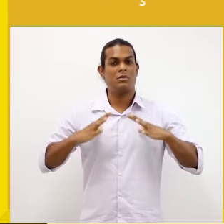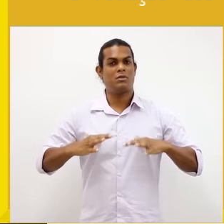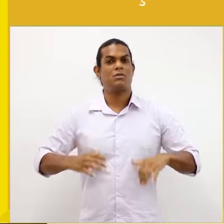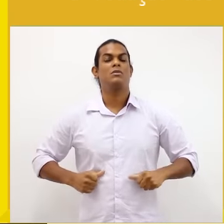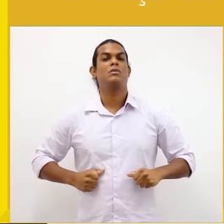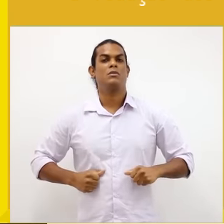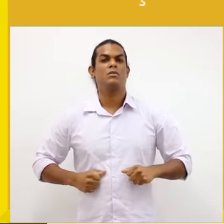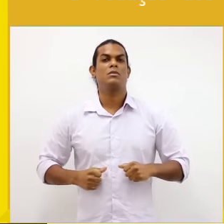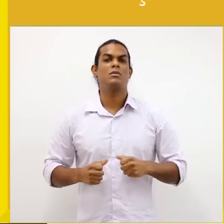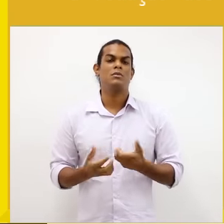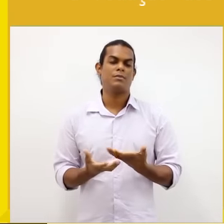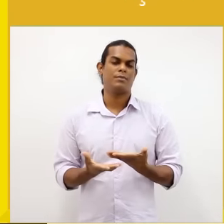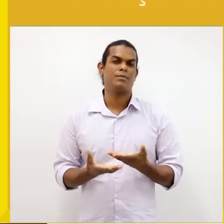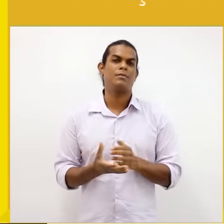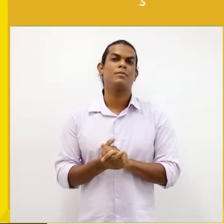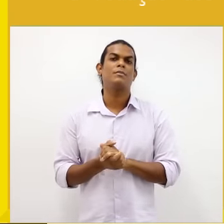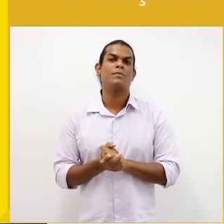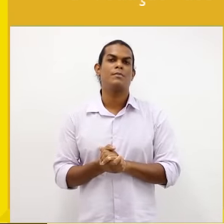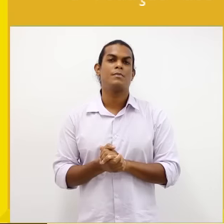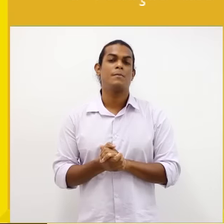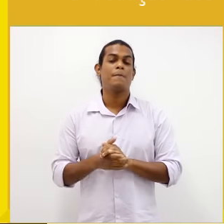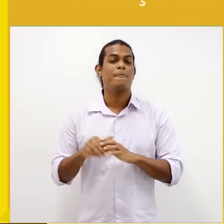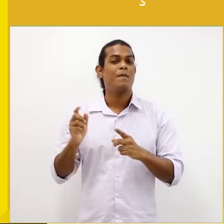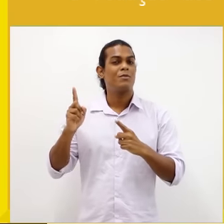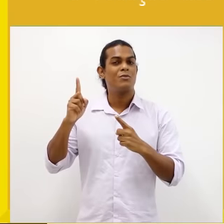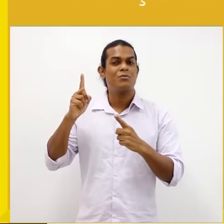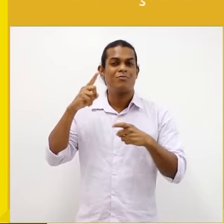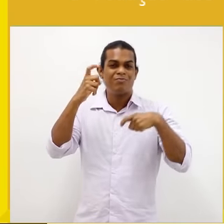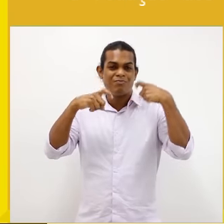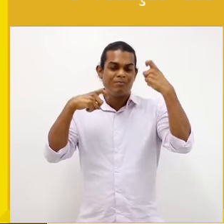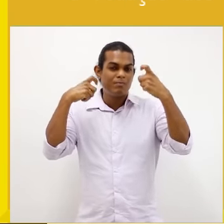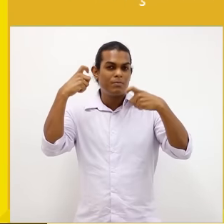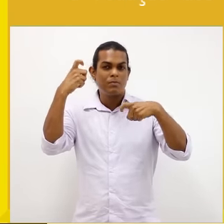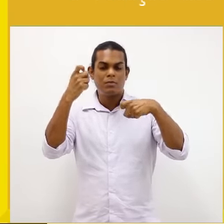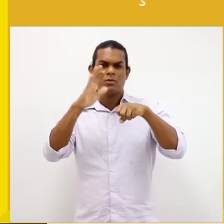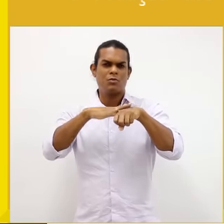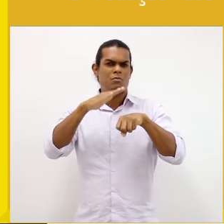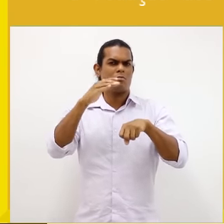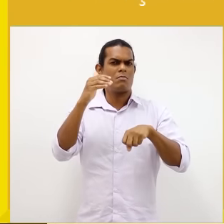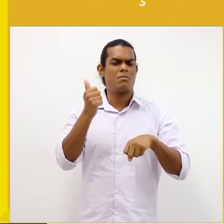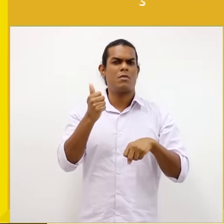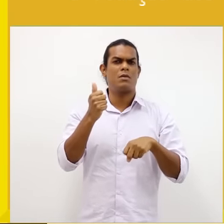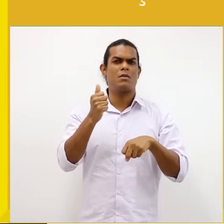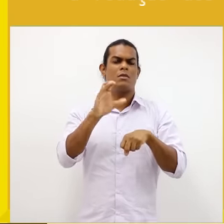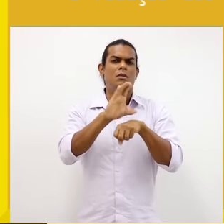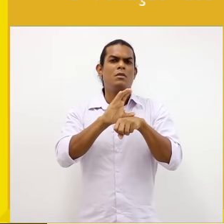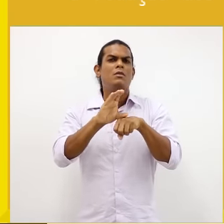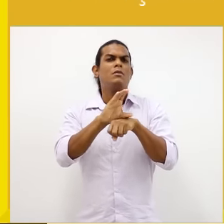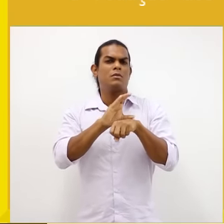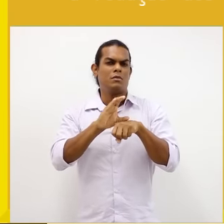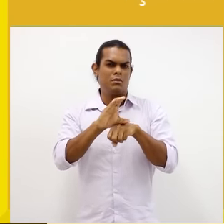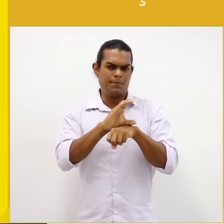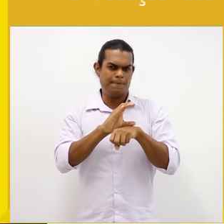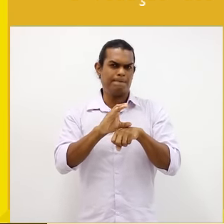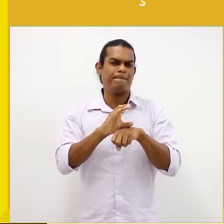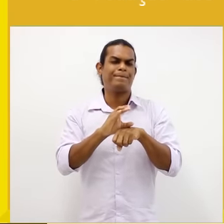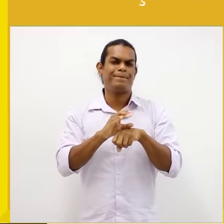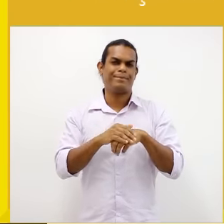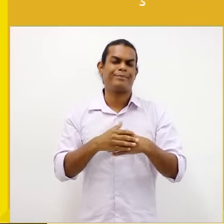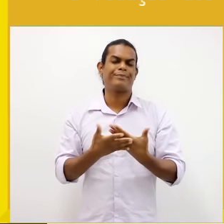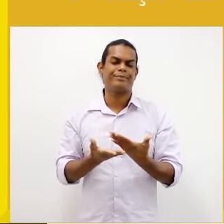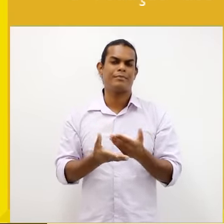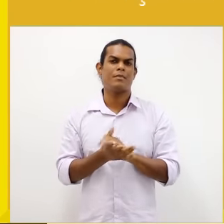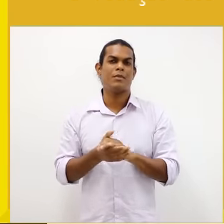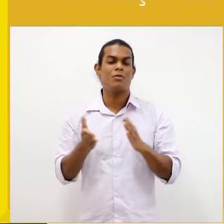trabalhadores. Isto é exatamente uma das preocupações maiores da CLT e da própria Constituição. Então vamos ver agora